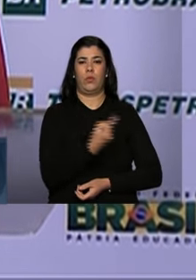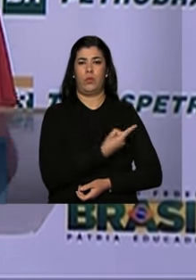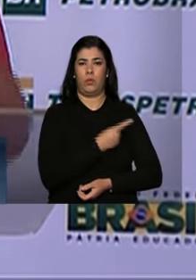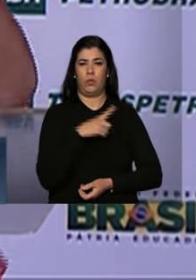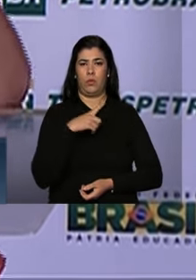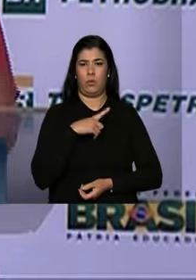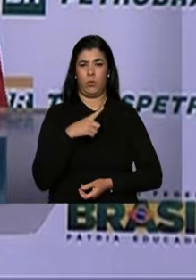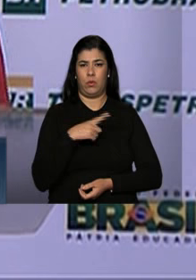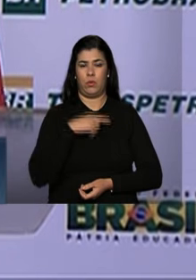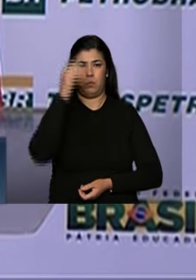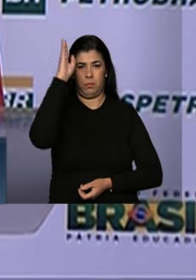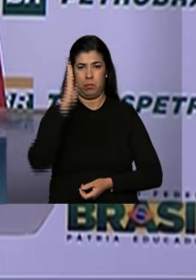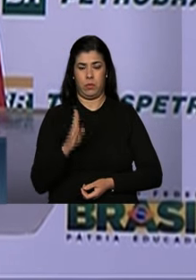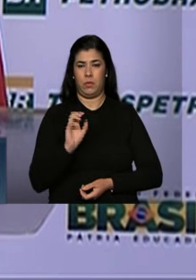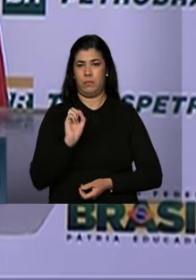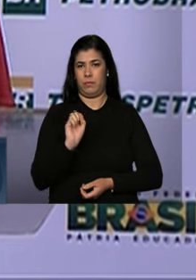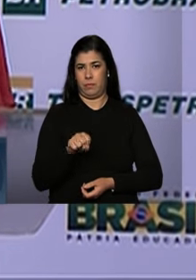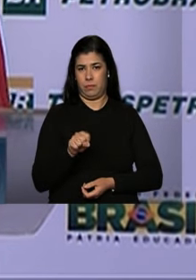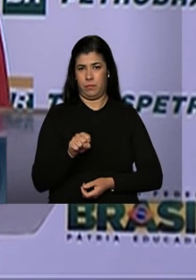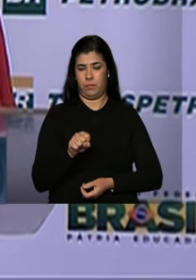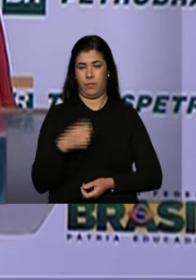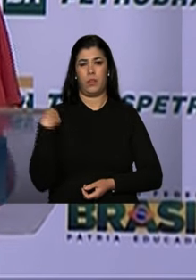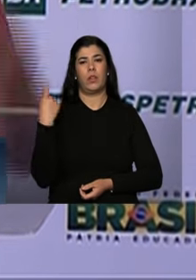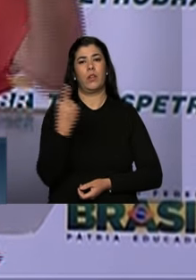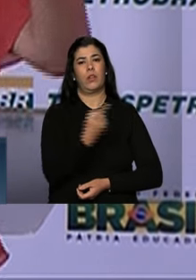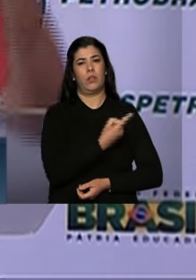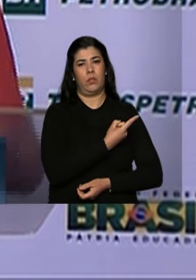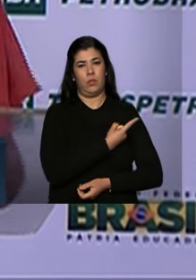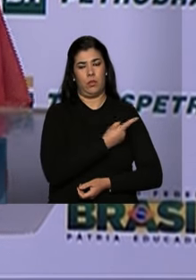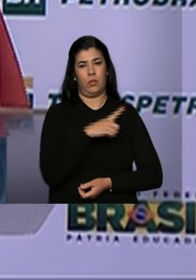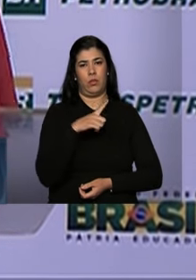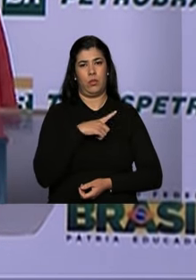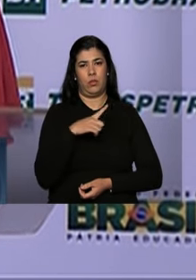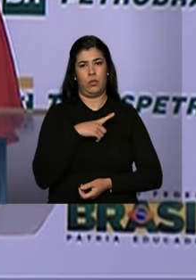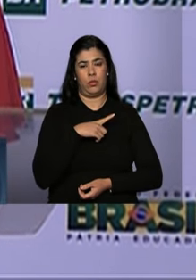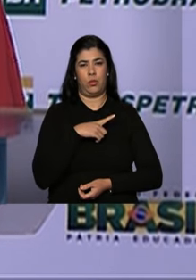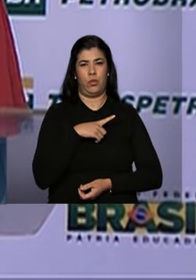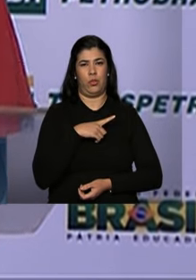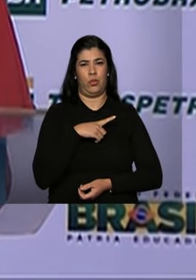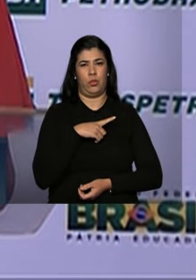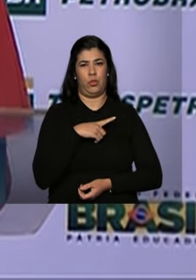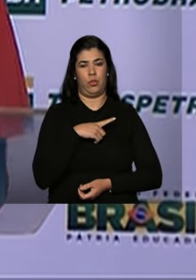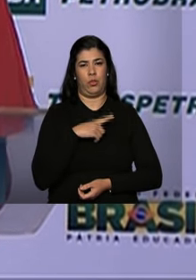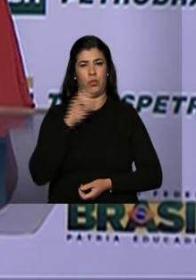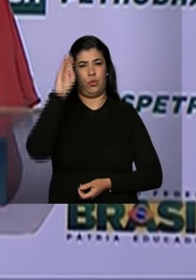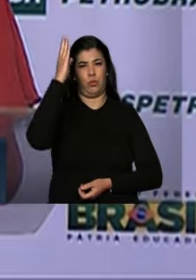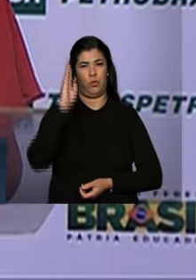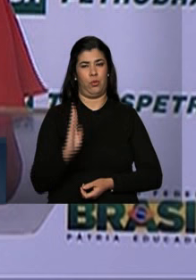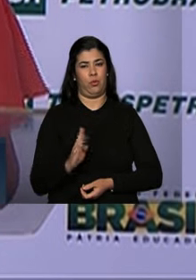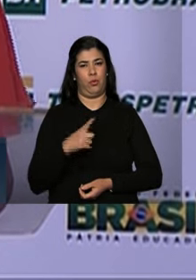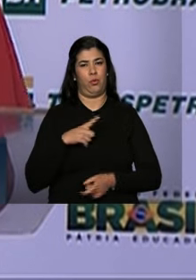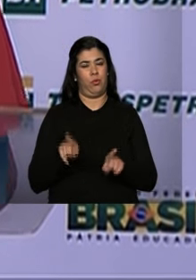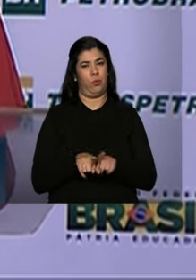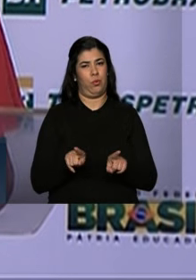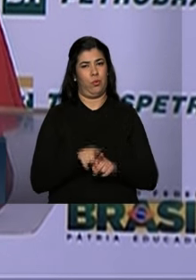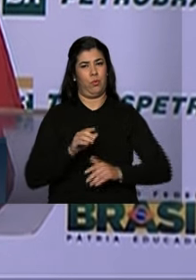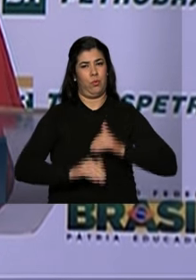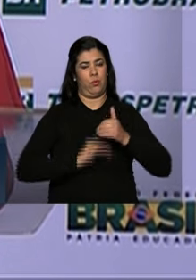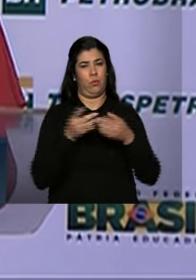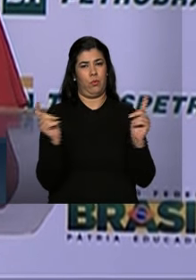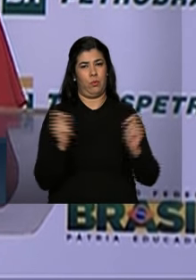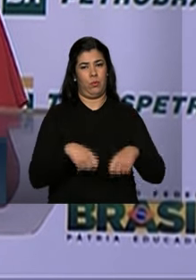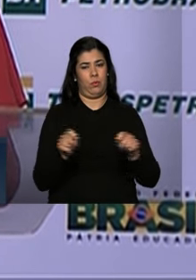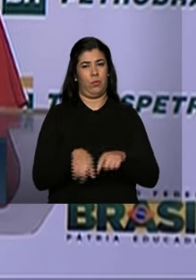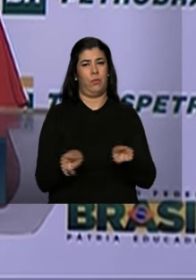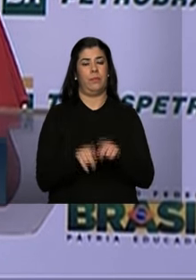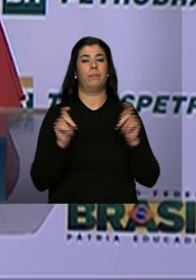somos brasileiros, nós somos humanos, mas nós temos uma imensa